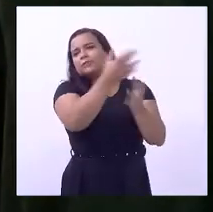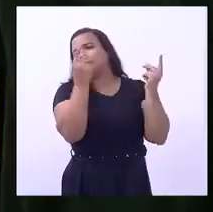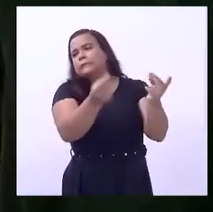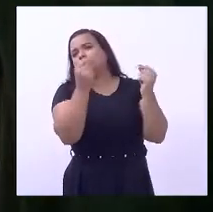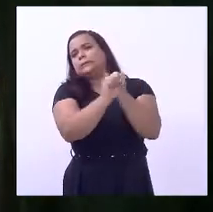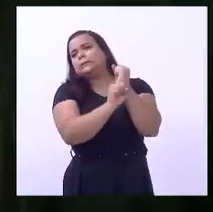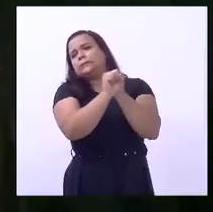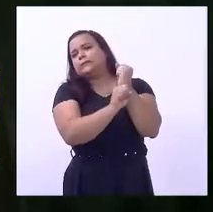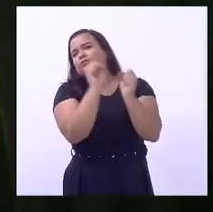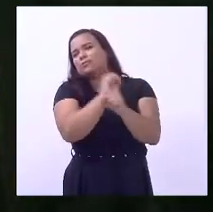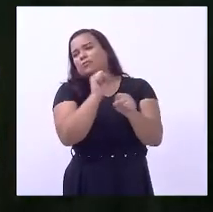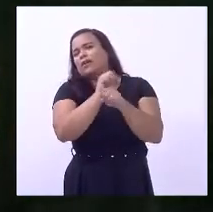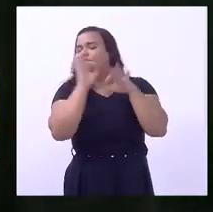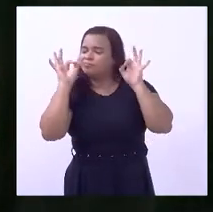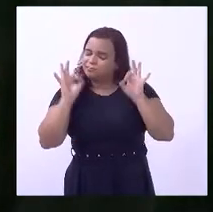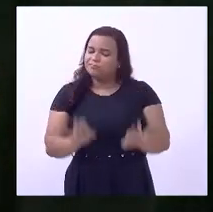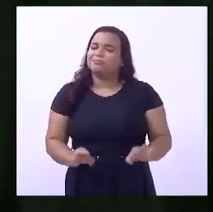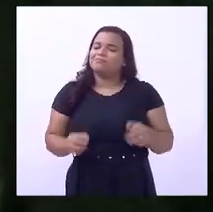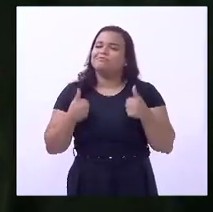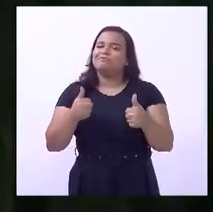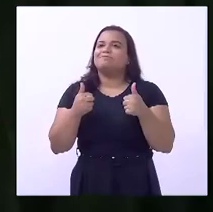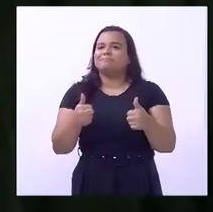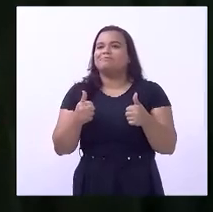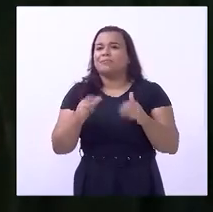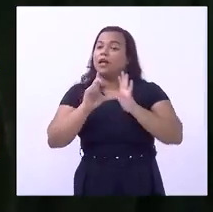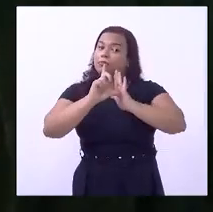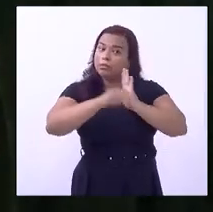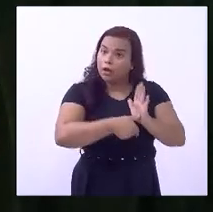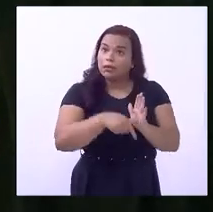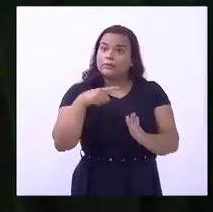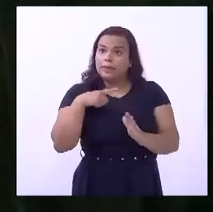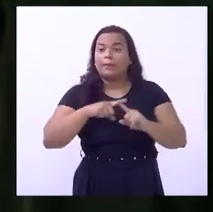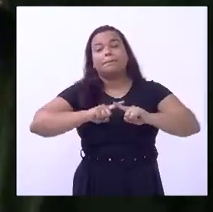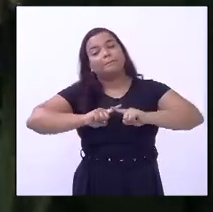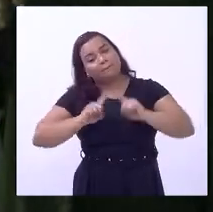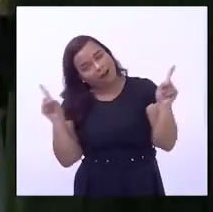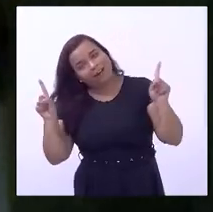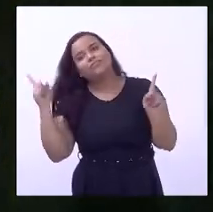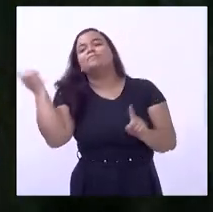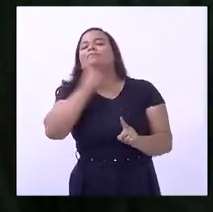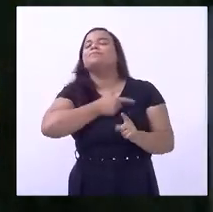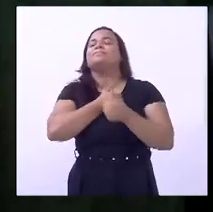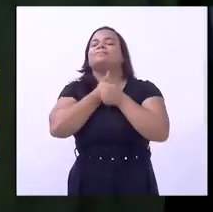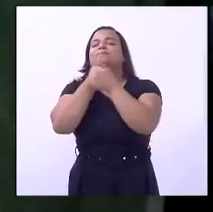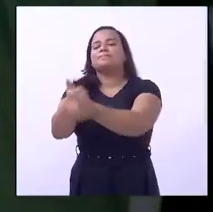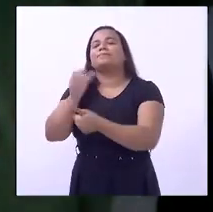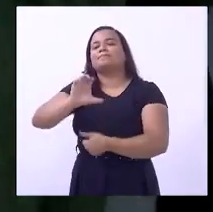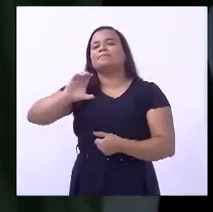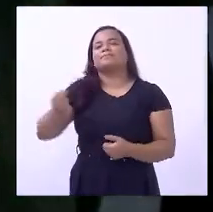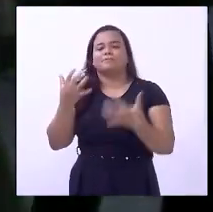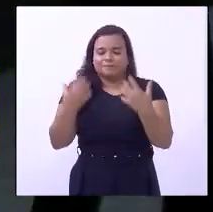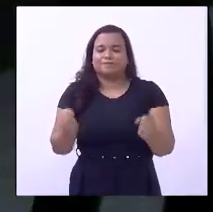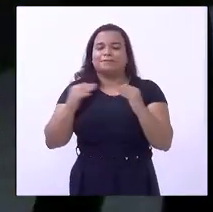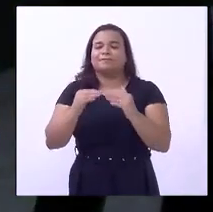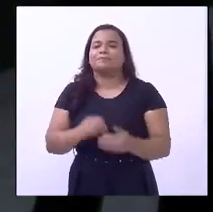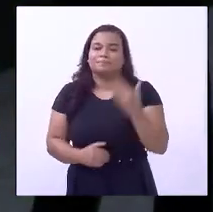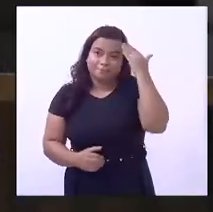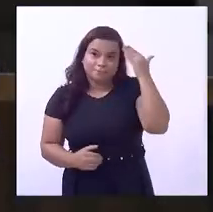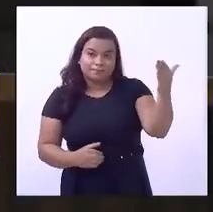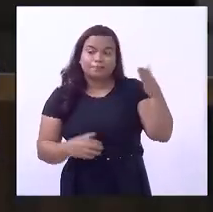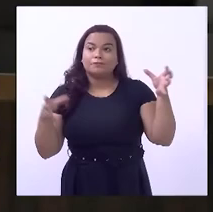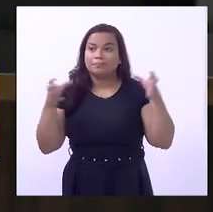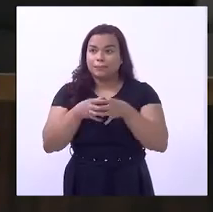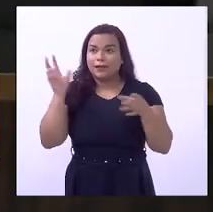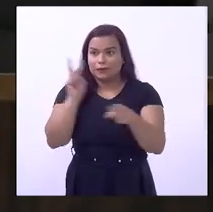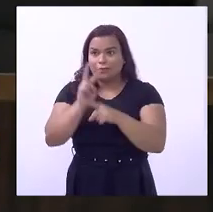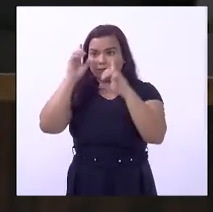que justo, embora que tardio, mas parecer favorável acompanhando a CCJ. Obrigada. Pela Comissão de Defesa